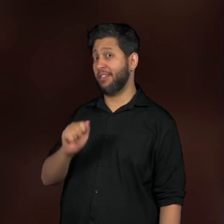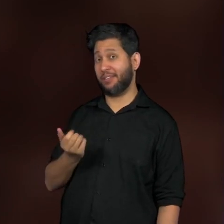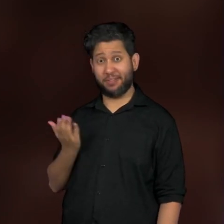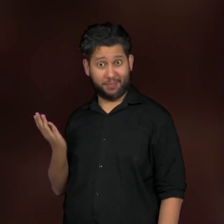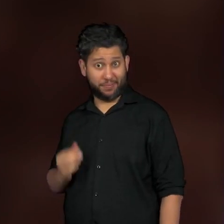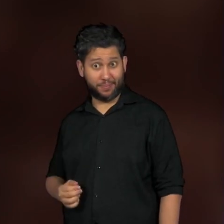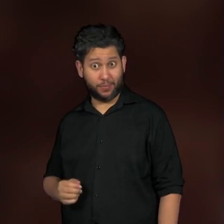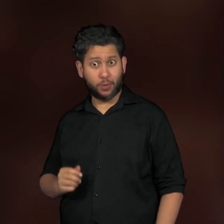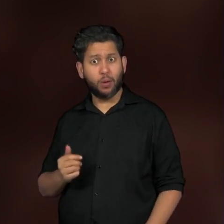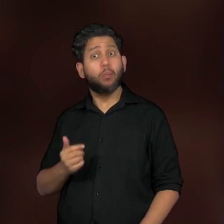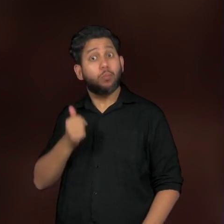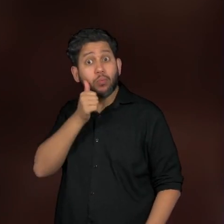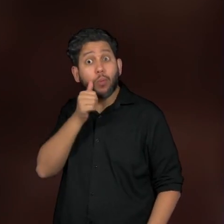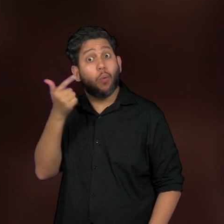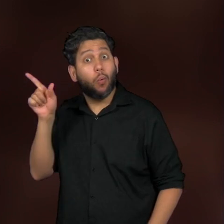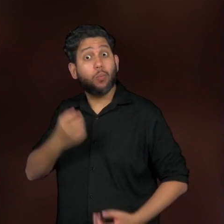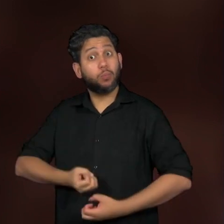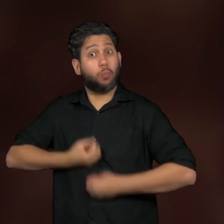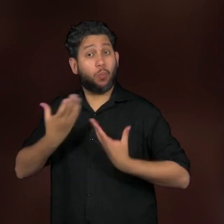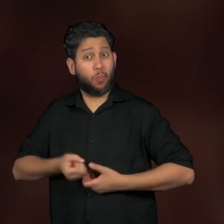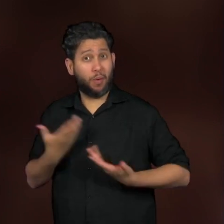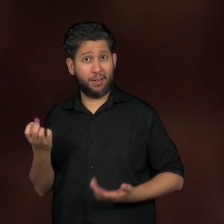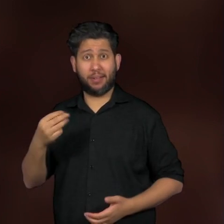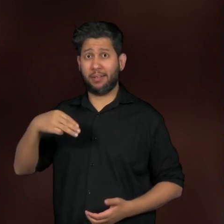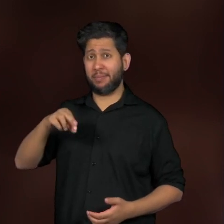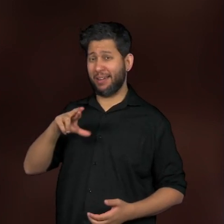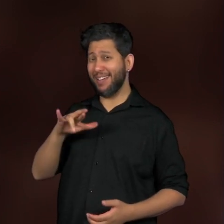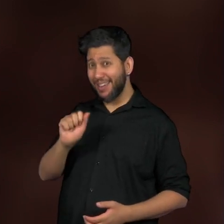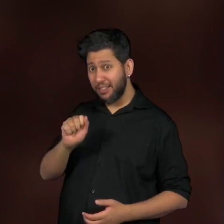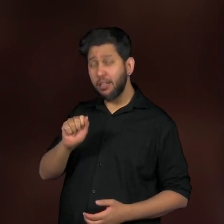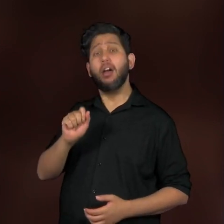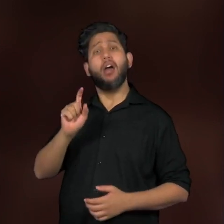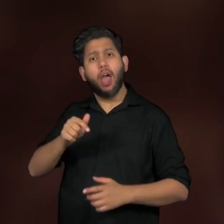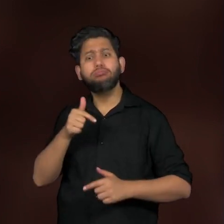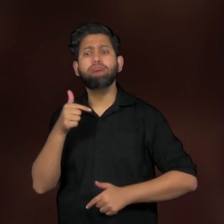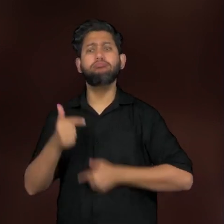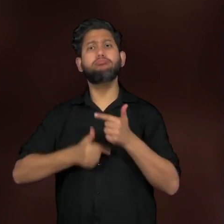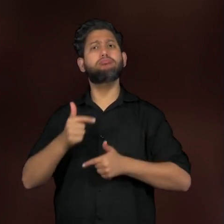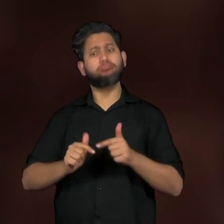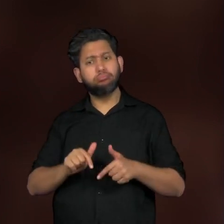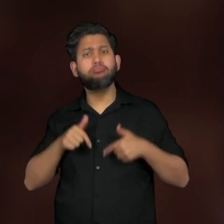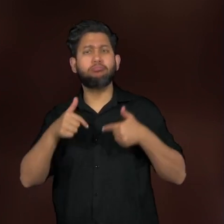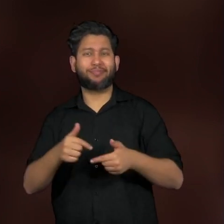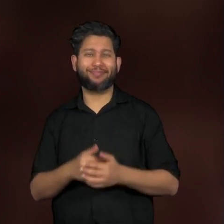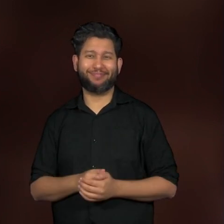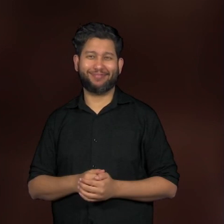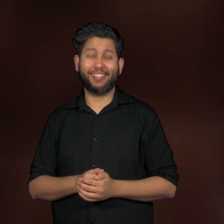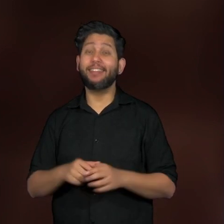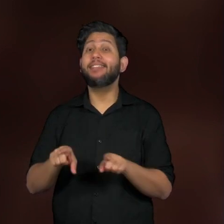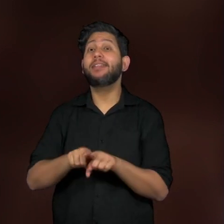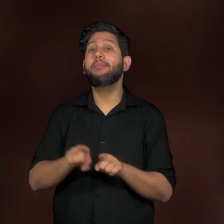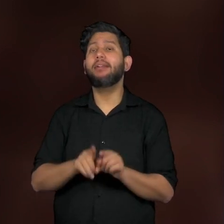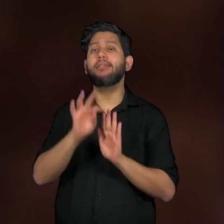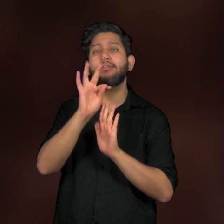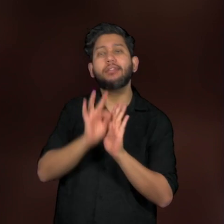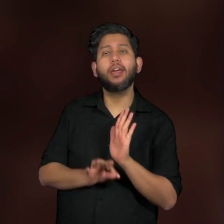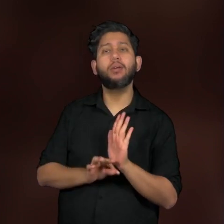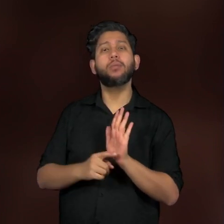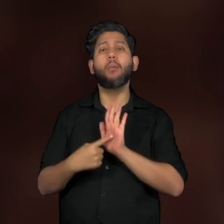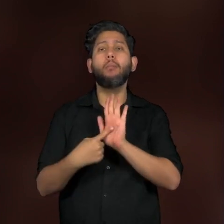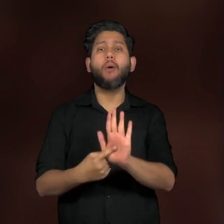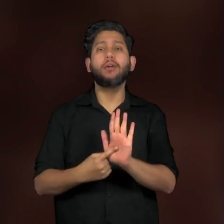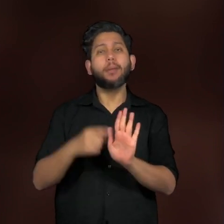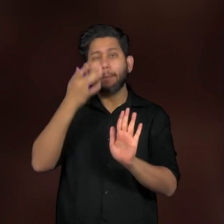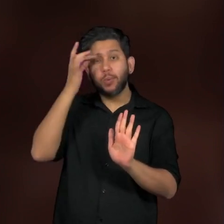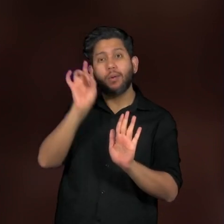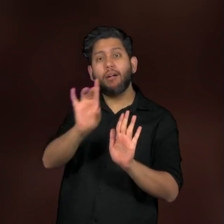vozes atuantes, como a poeta Márcia Cambeba. A segunda parte traz os textos acompanhados de uma biografia de cada